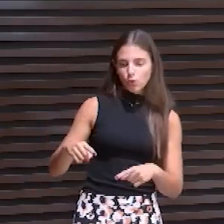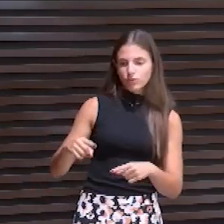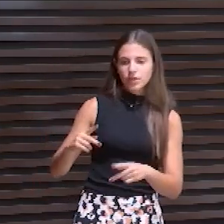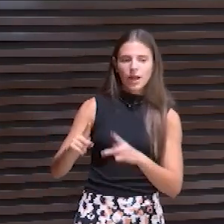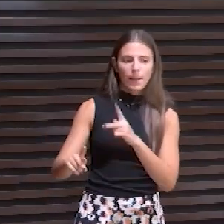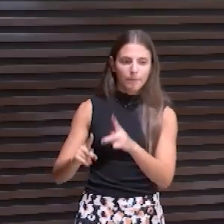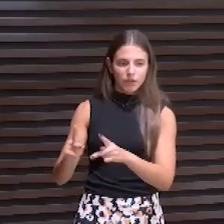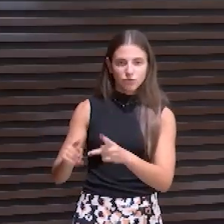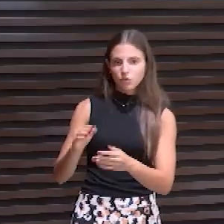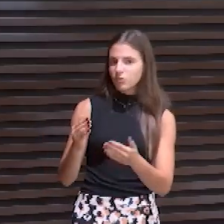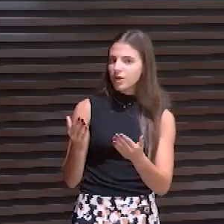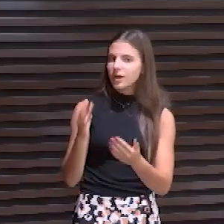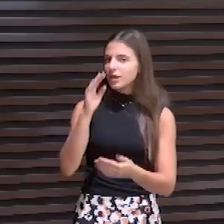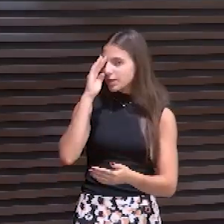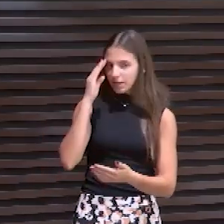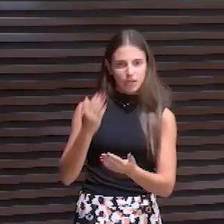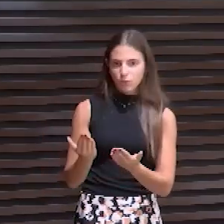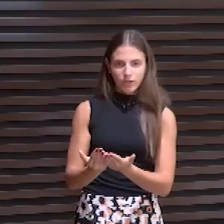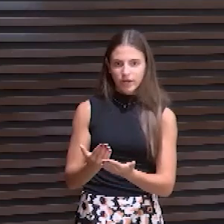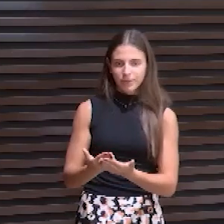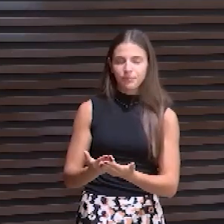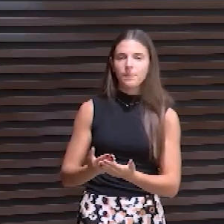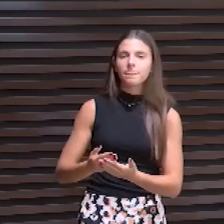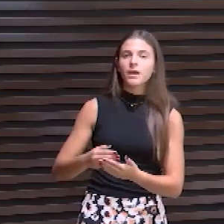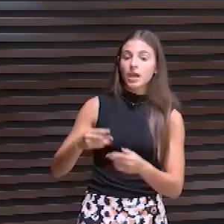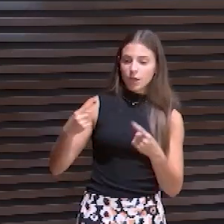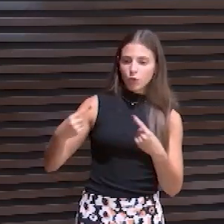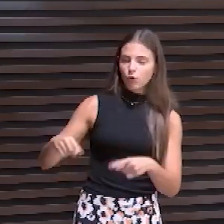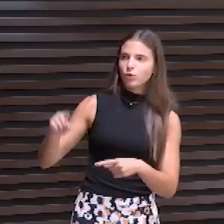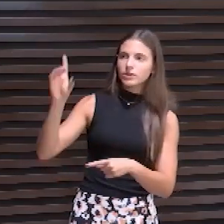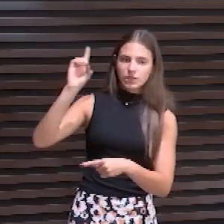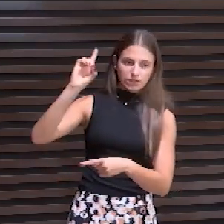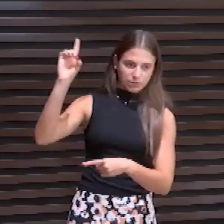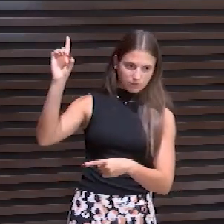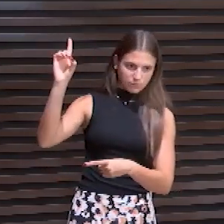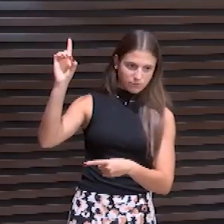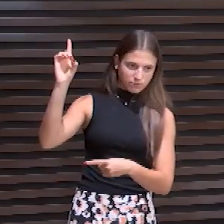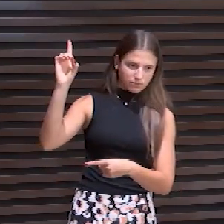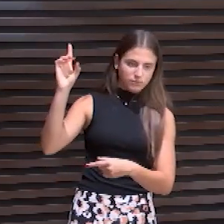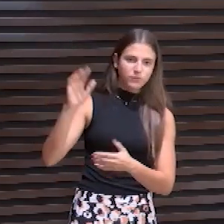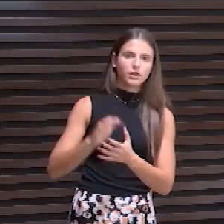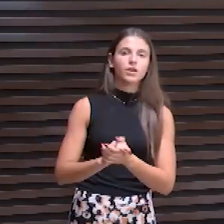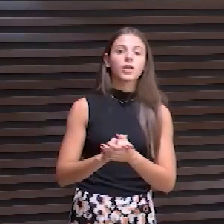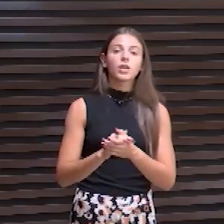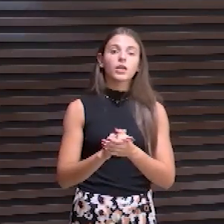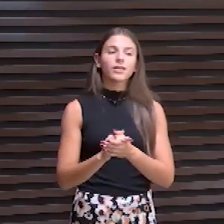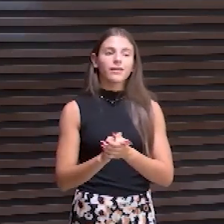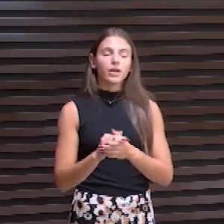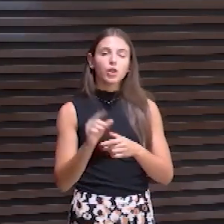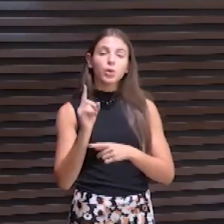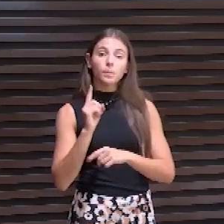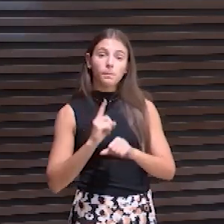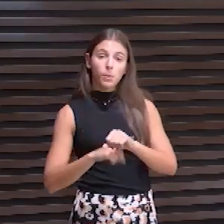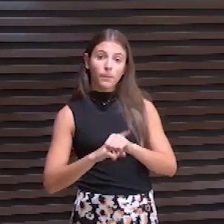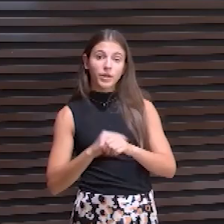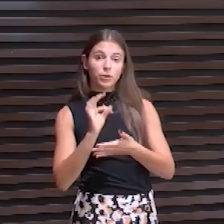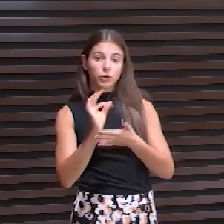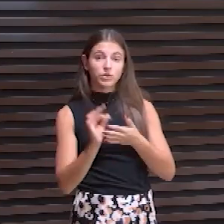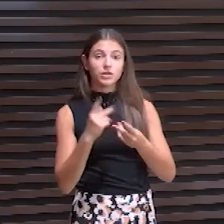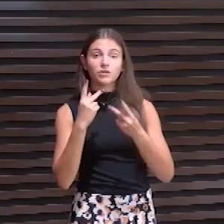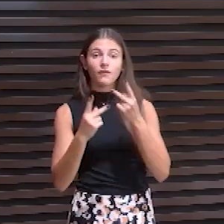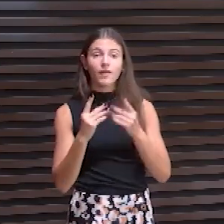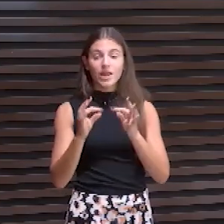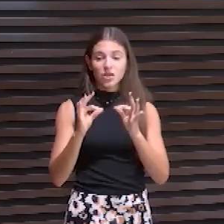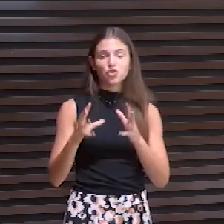Todos naquela sinagoga rejeitaram a Jesus. Olha o que o versículo diz, todos. Muito triste. E eles levaram Jesus